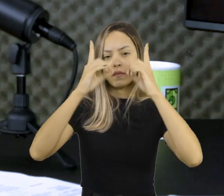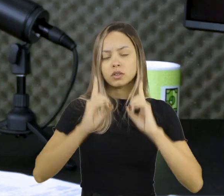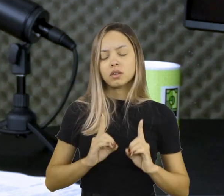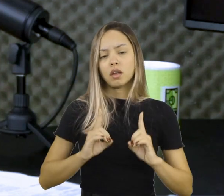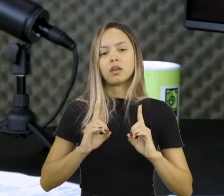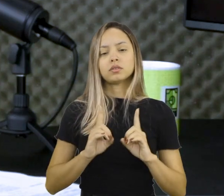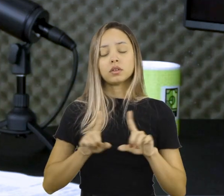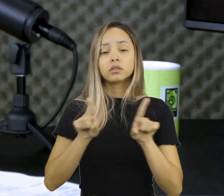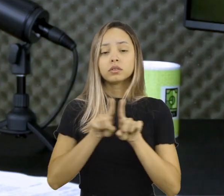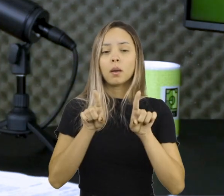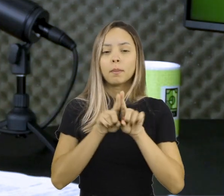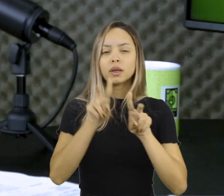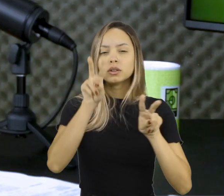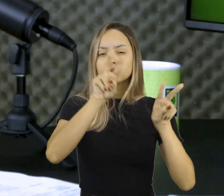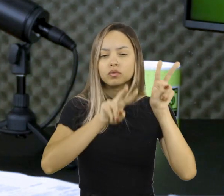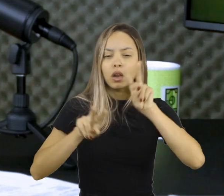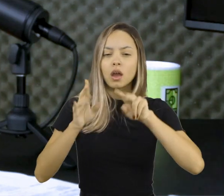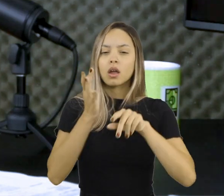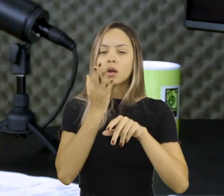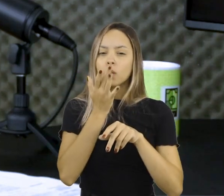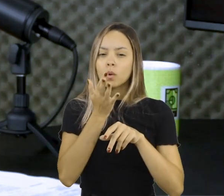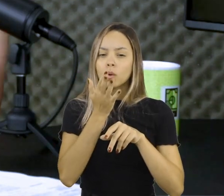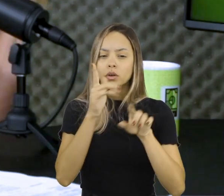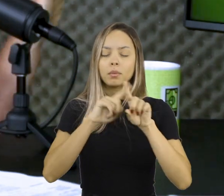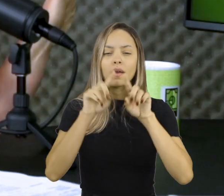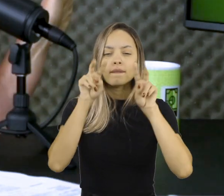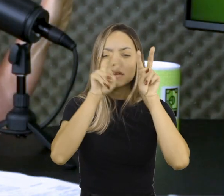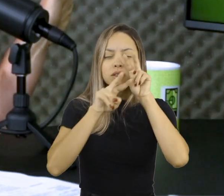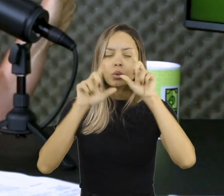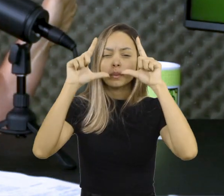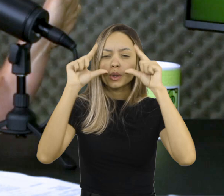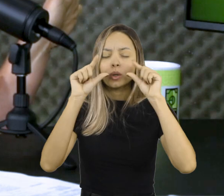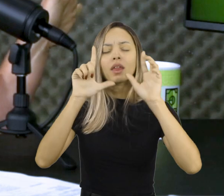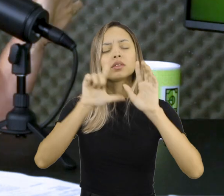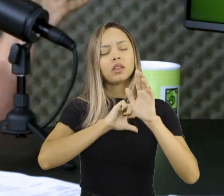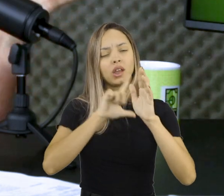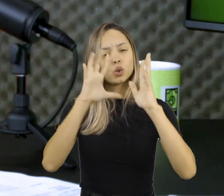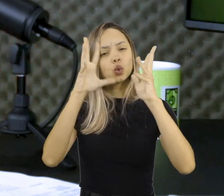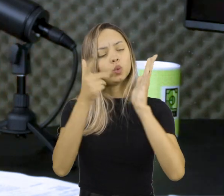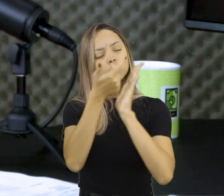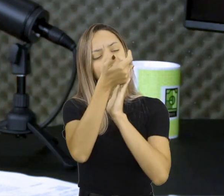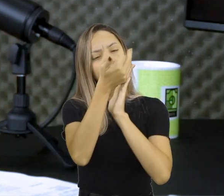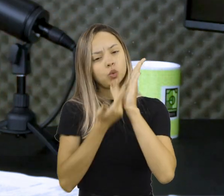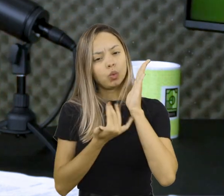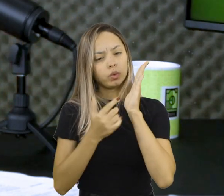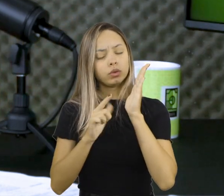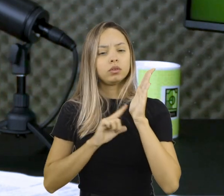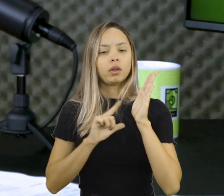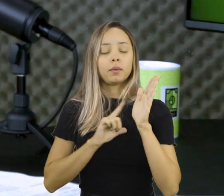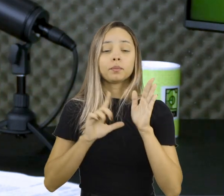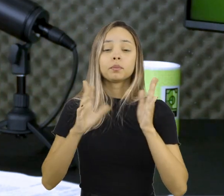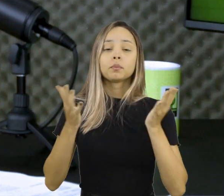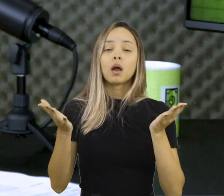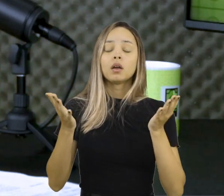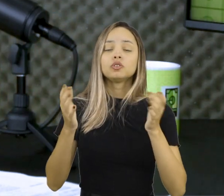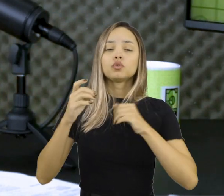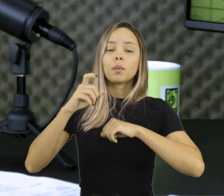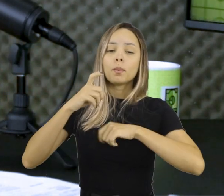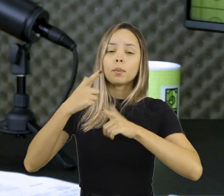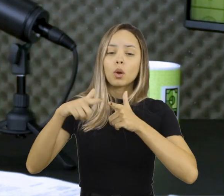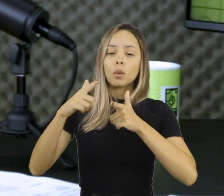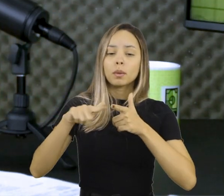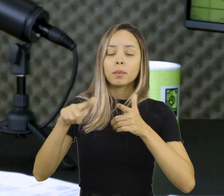enxerga cores tem visão diminu já tá lá no laudo mas o problema é quando eu chego na